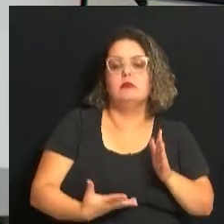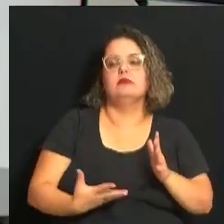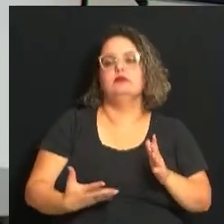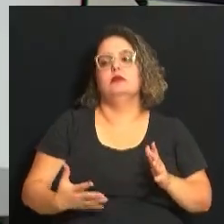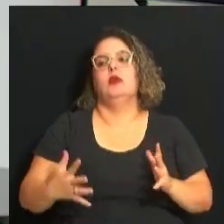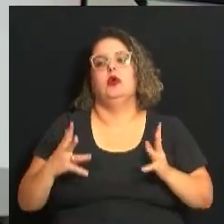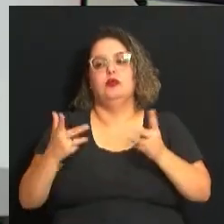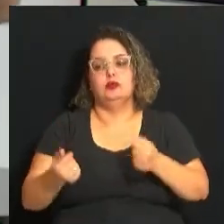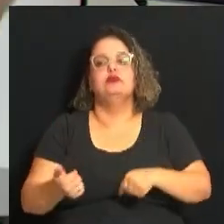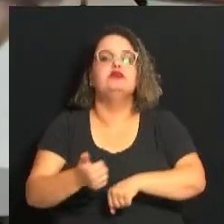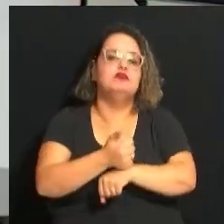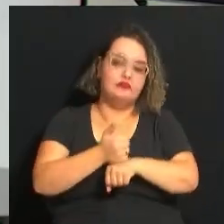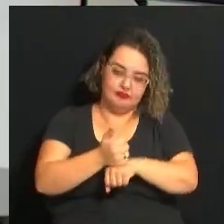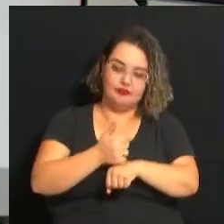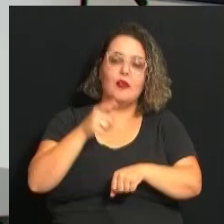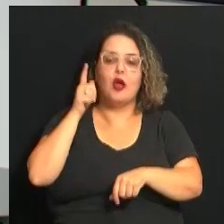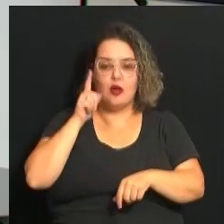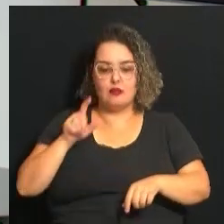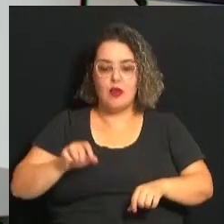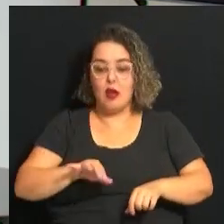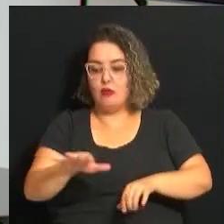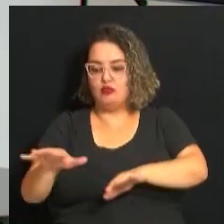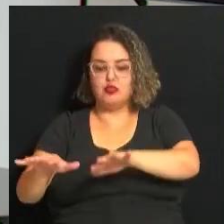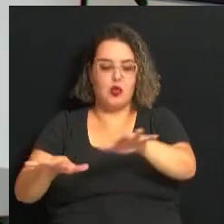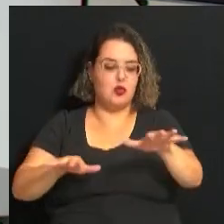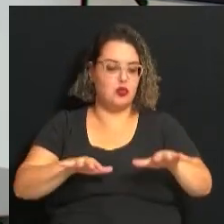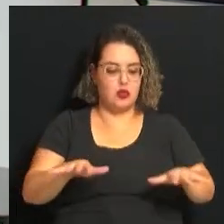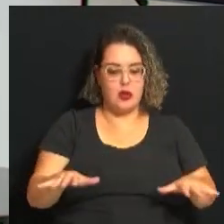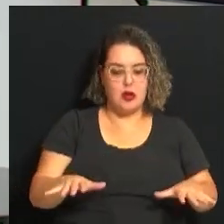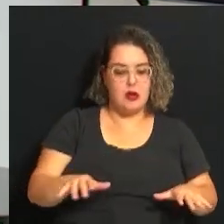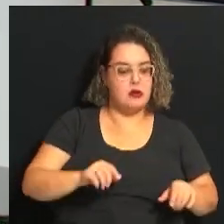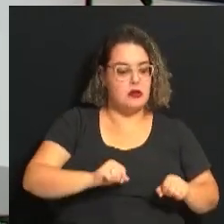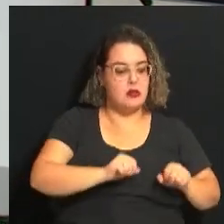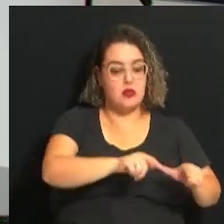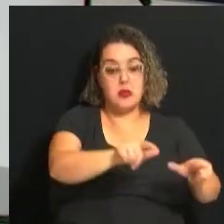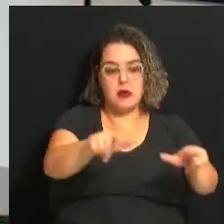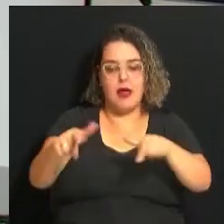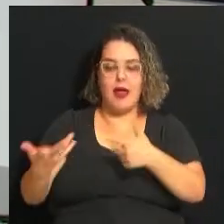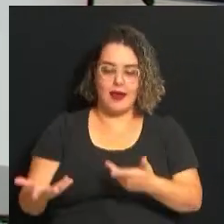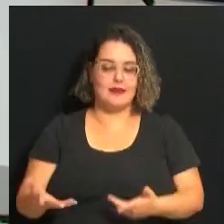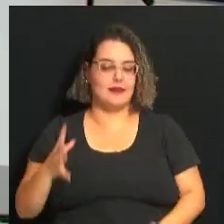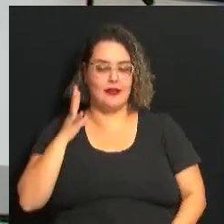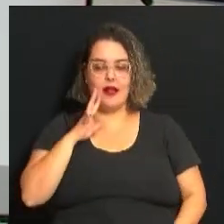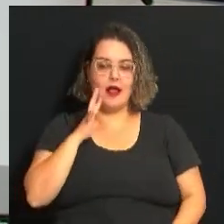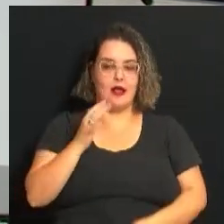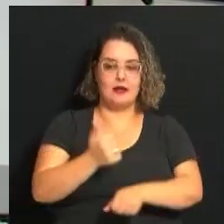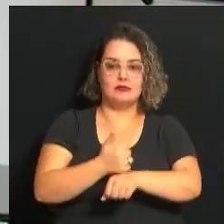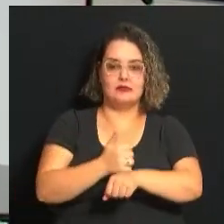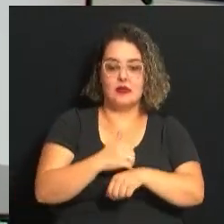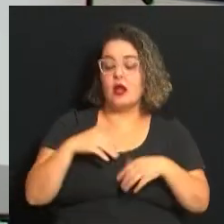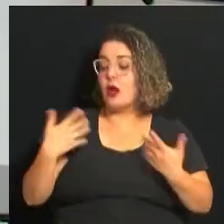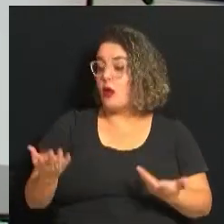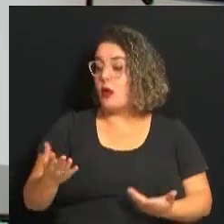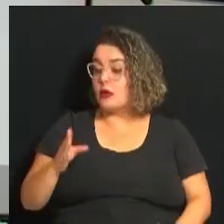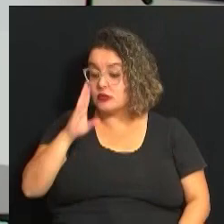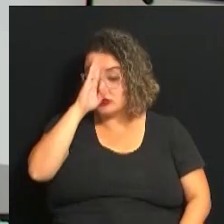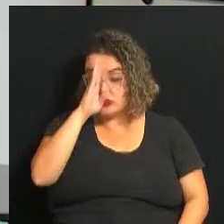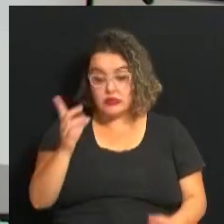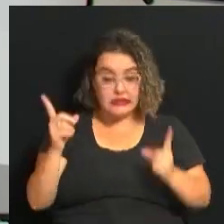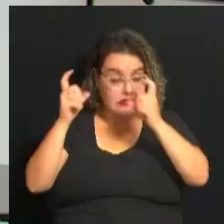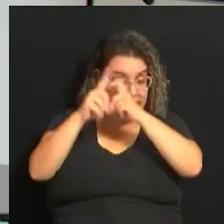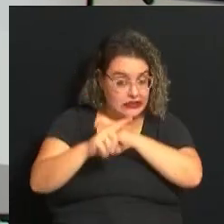a gente consegue, navegar em diferentes mares, isso que é o mais bacana da profissão. Quais os principais desafios e as